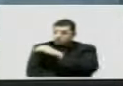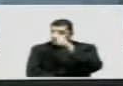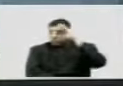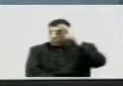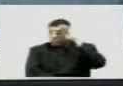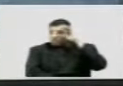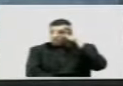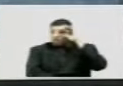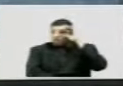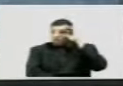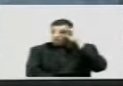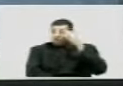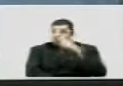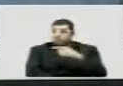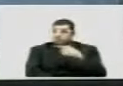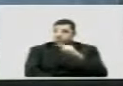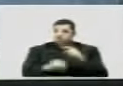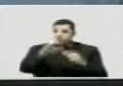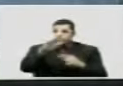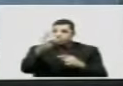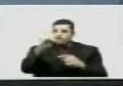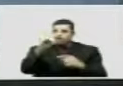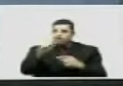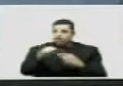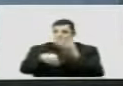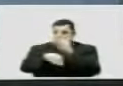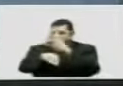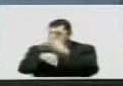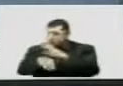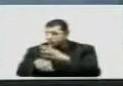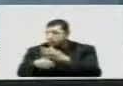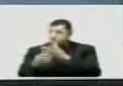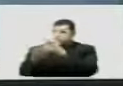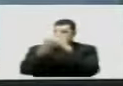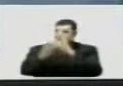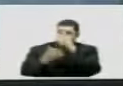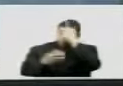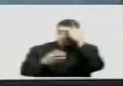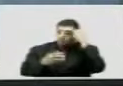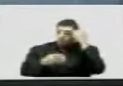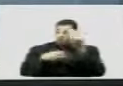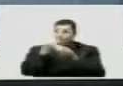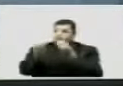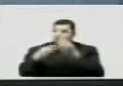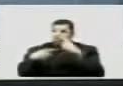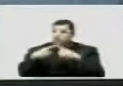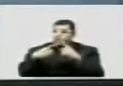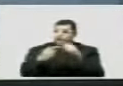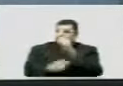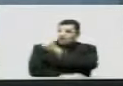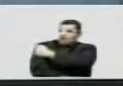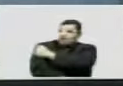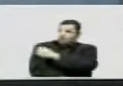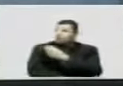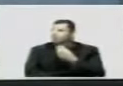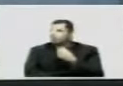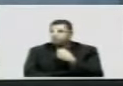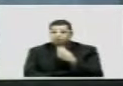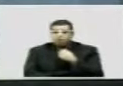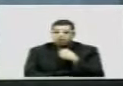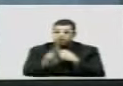soldado, no efetivo exercício da sua função, matar alguém. Porque aluno não pode usar